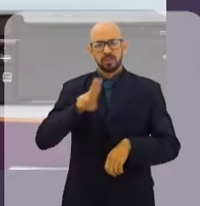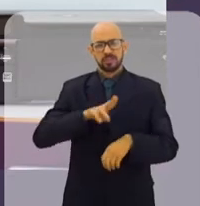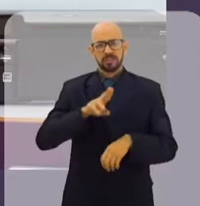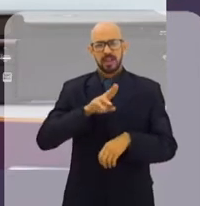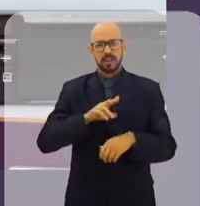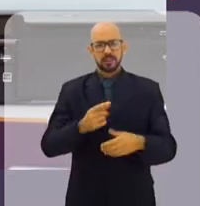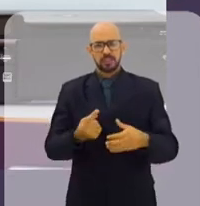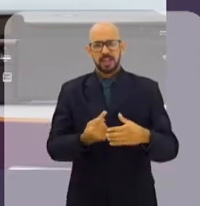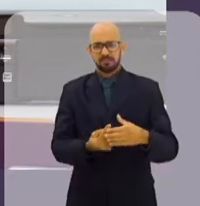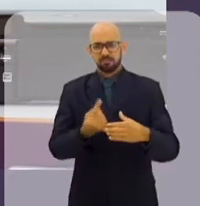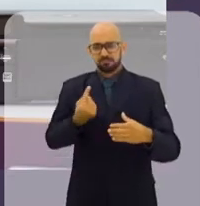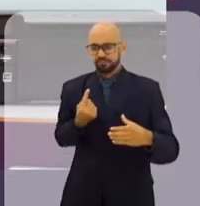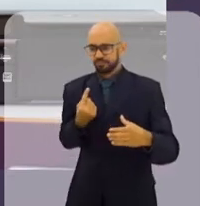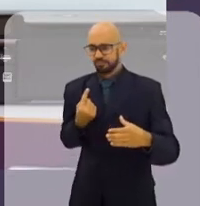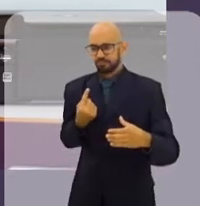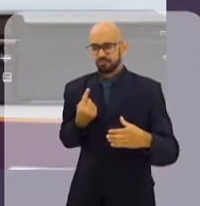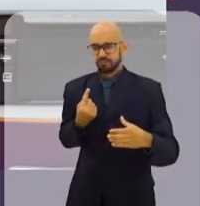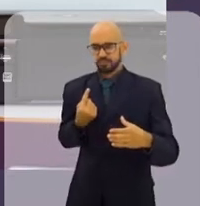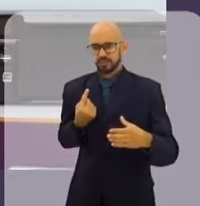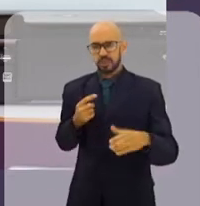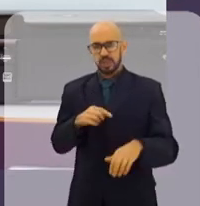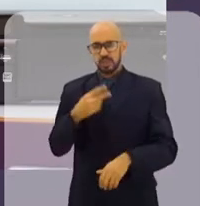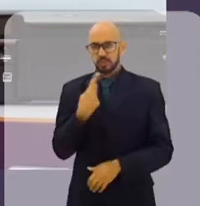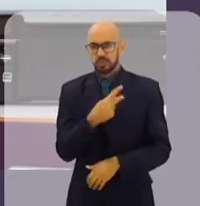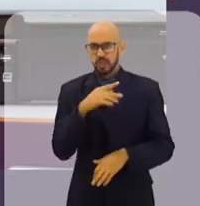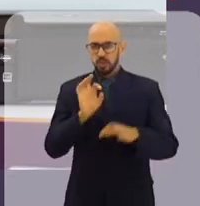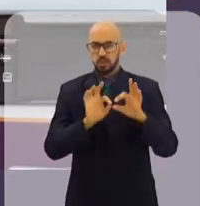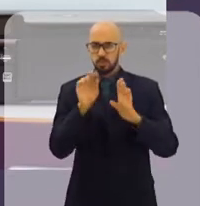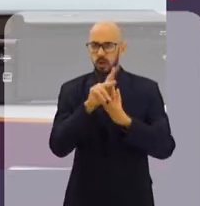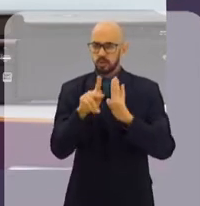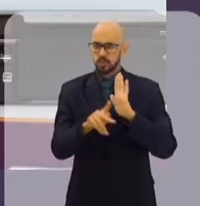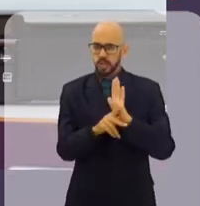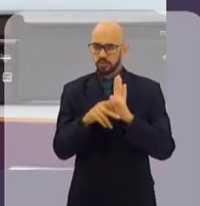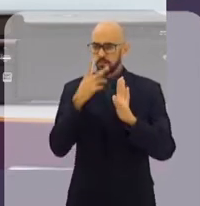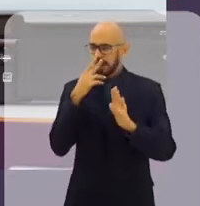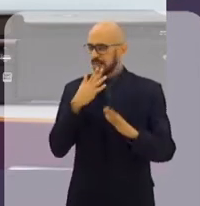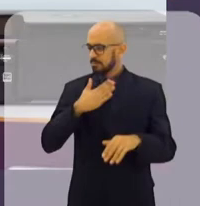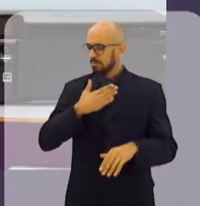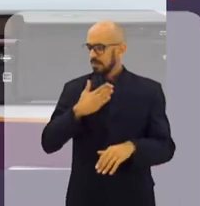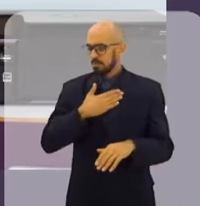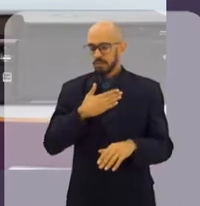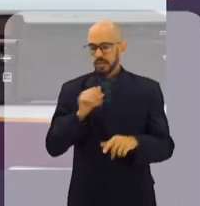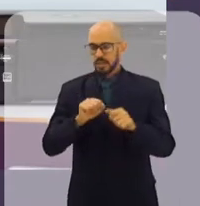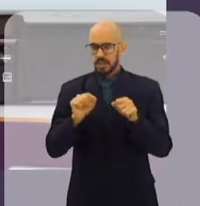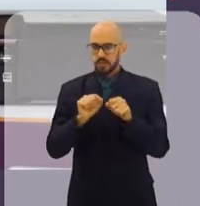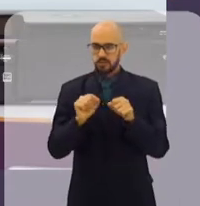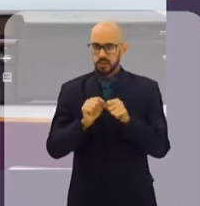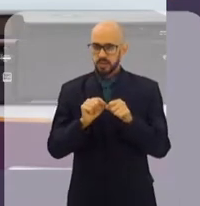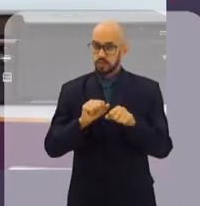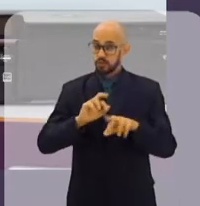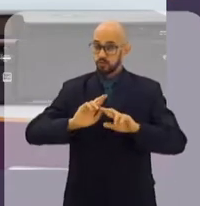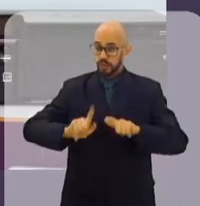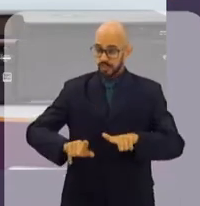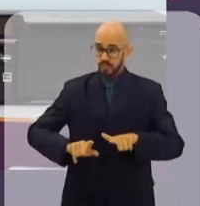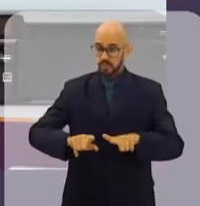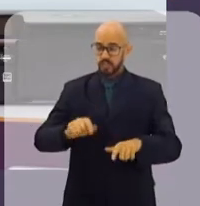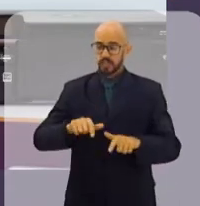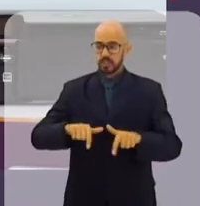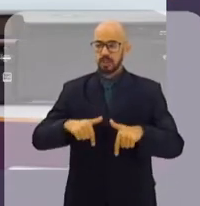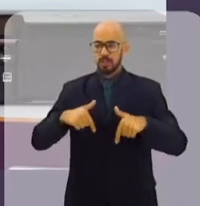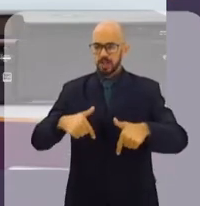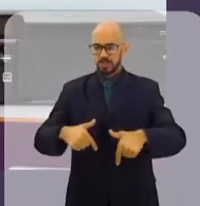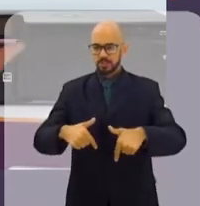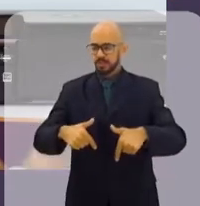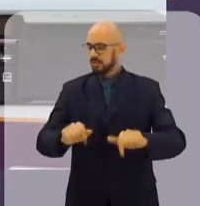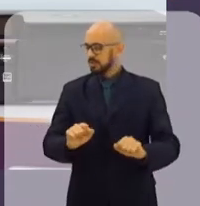isolada, né? E o teu projeto me parece que ele fez caminho inverso, né? Ele veio de uma